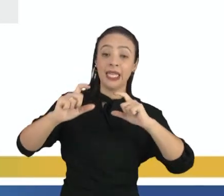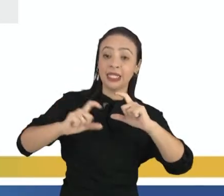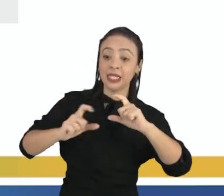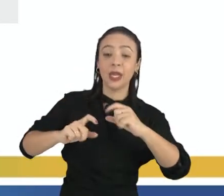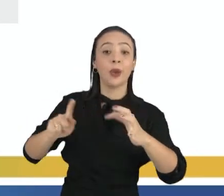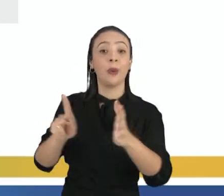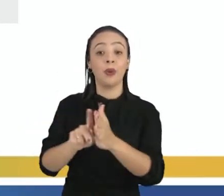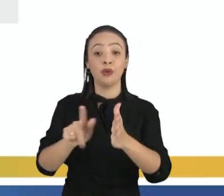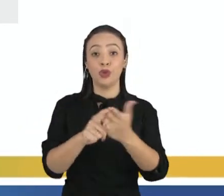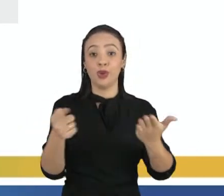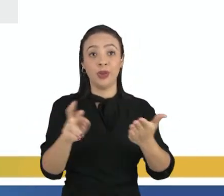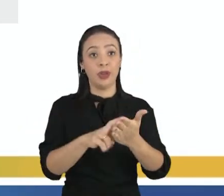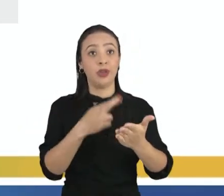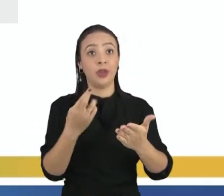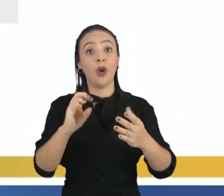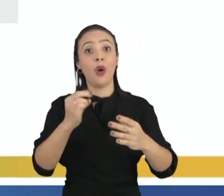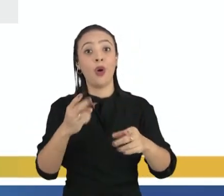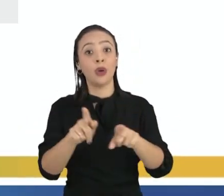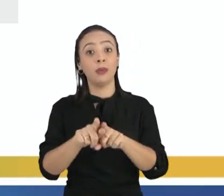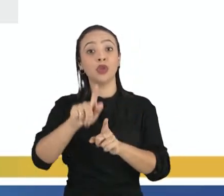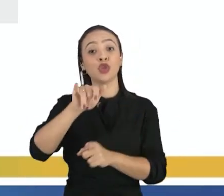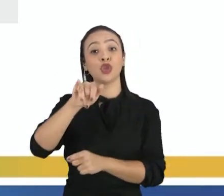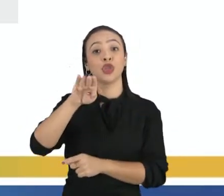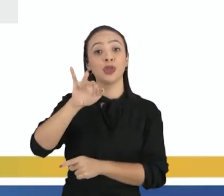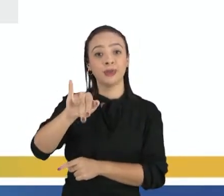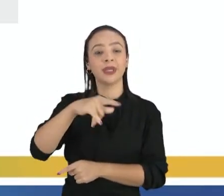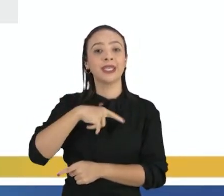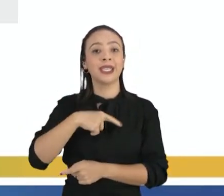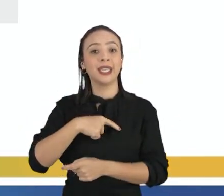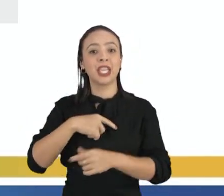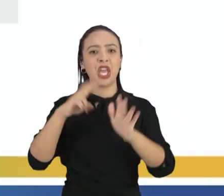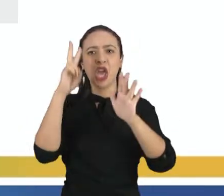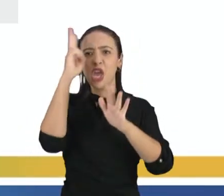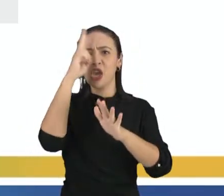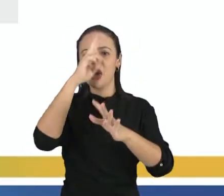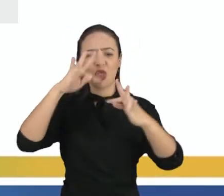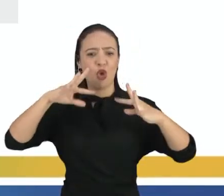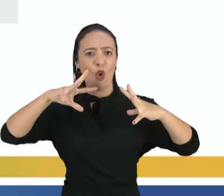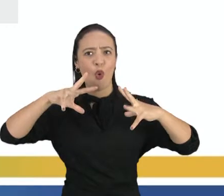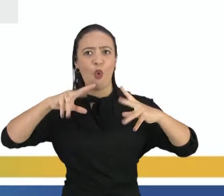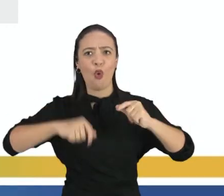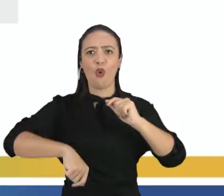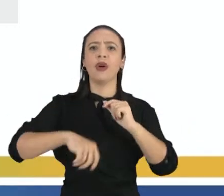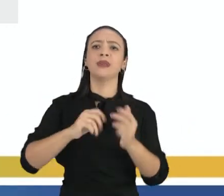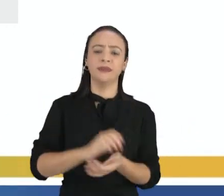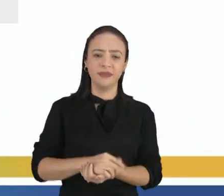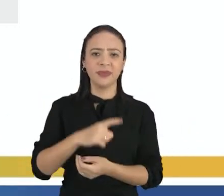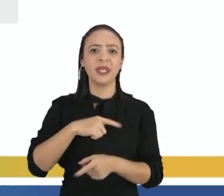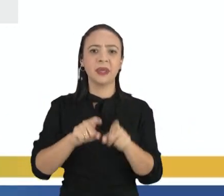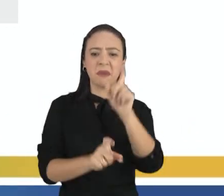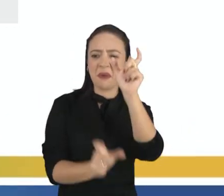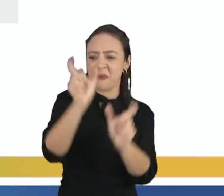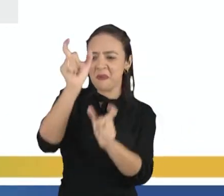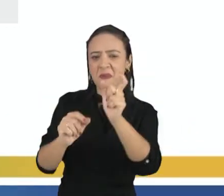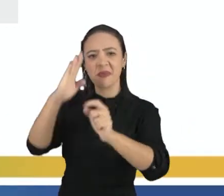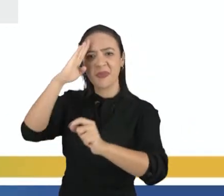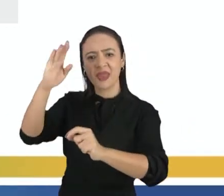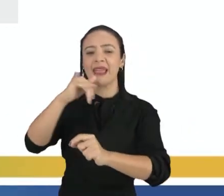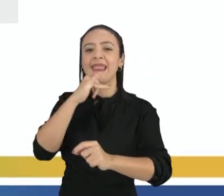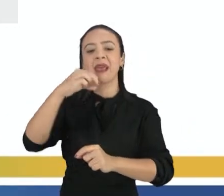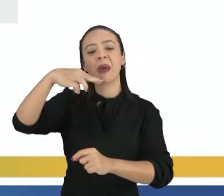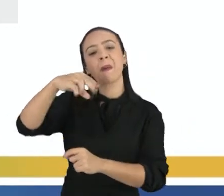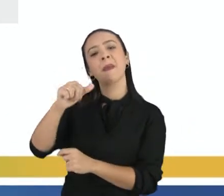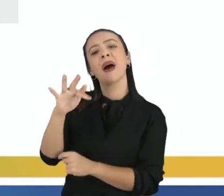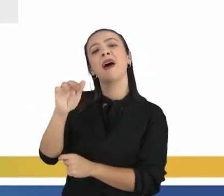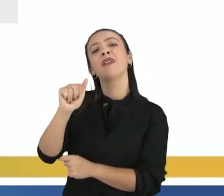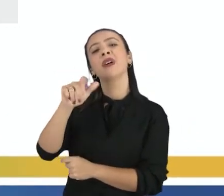jornais e revistas, seja nos gibis com histórias completas. Todos temos referências de personagens como